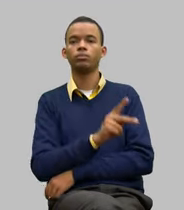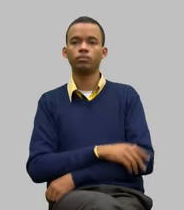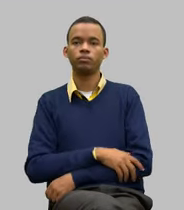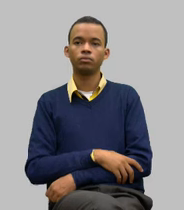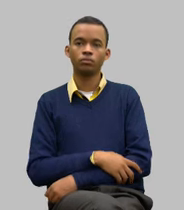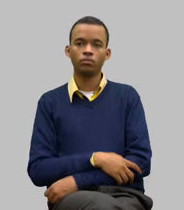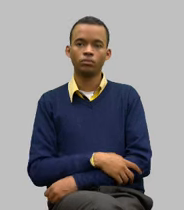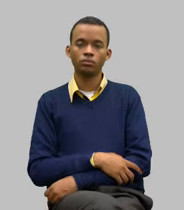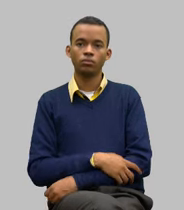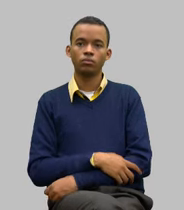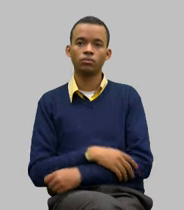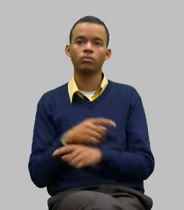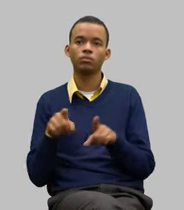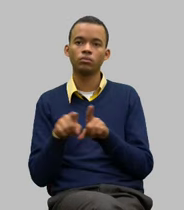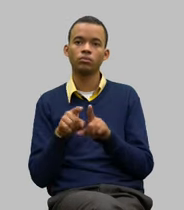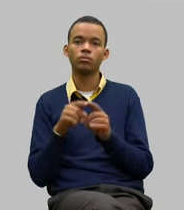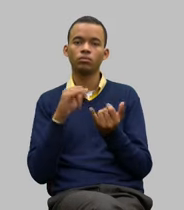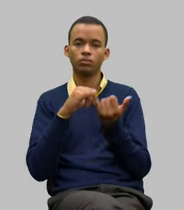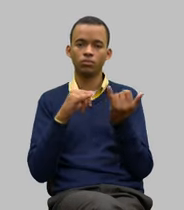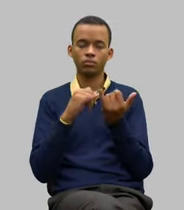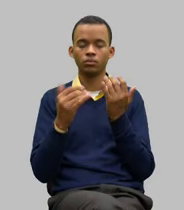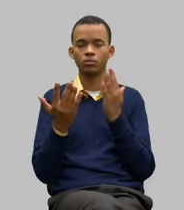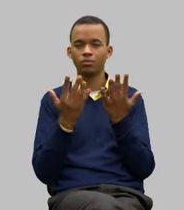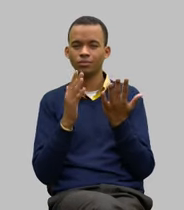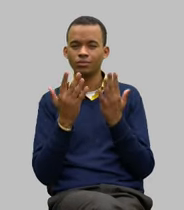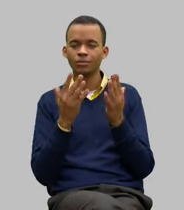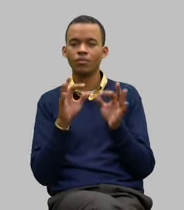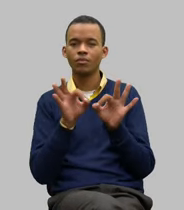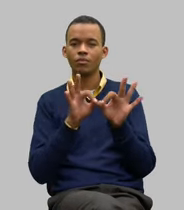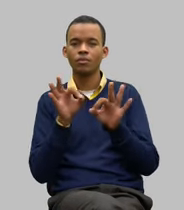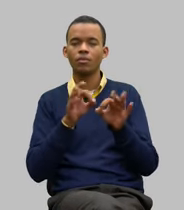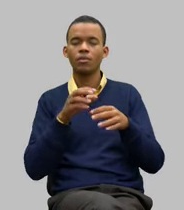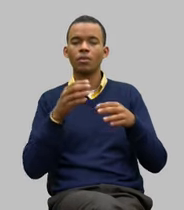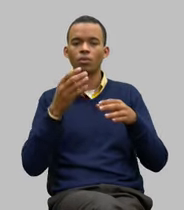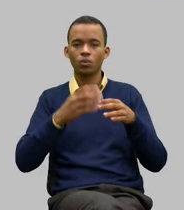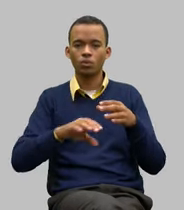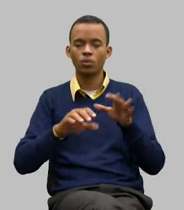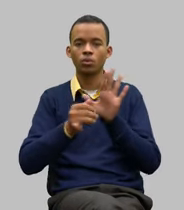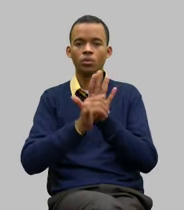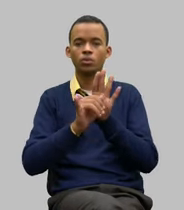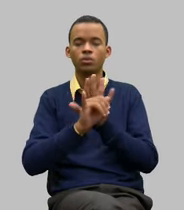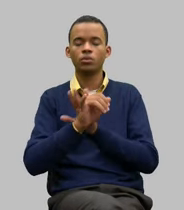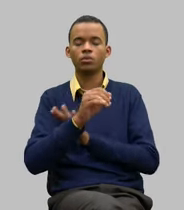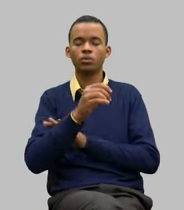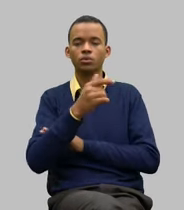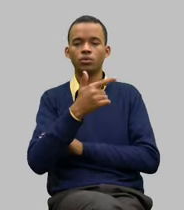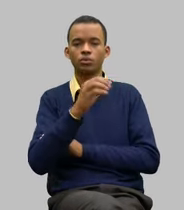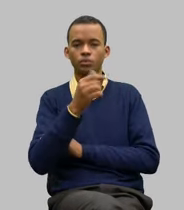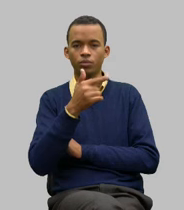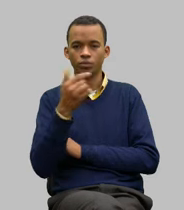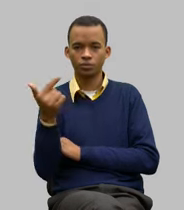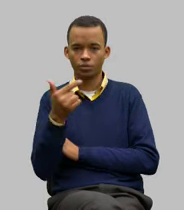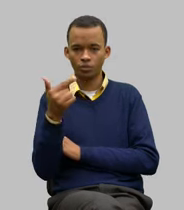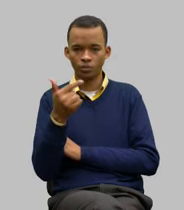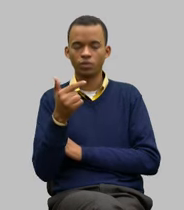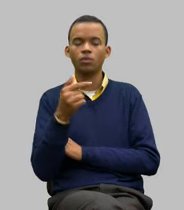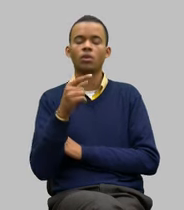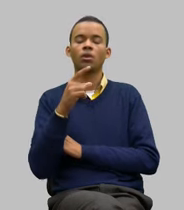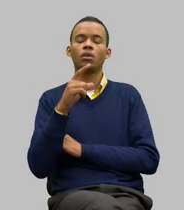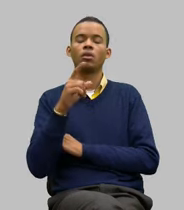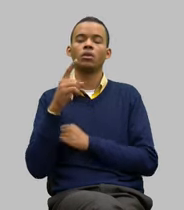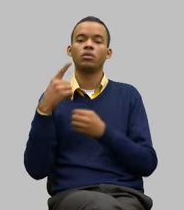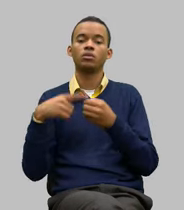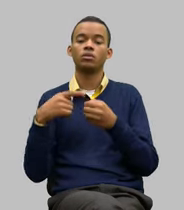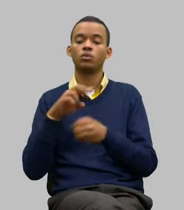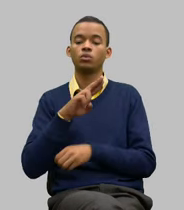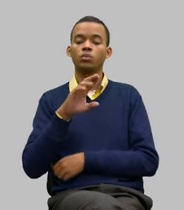ocorrido no concurso pú para a carreira de agente de segurança s ficativo o edital 012022 exão da chamada cláusula de barreira de